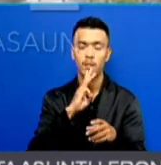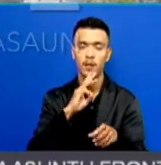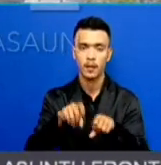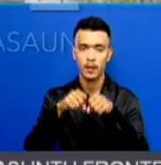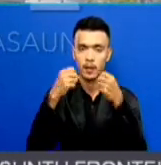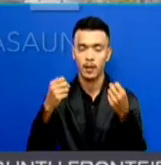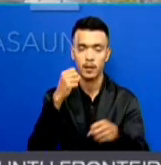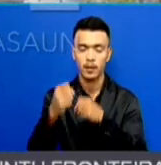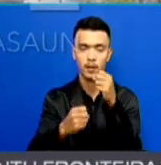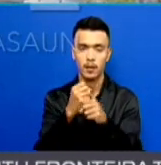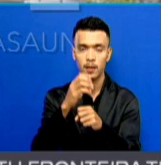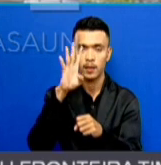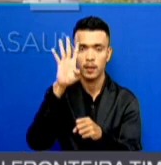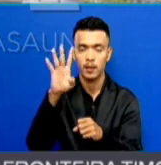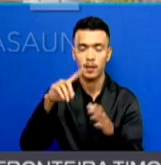laran ha usi